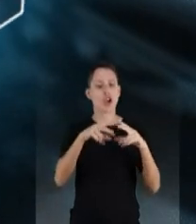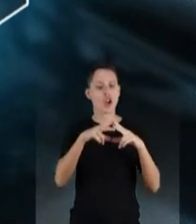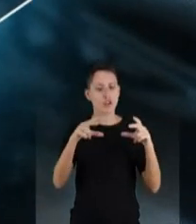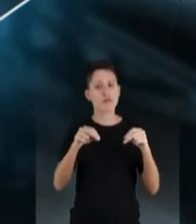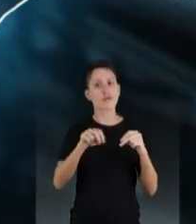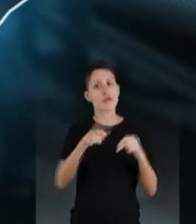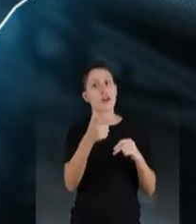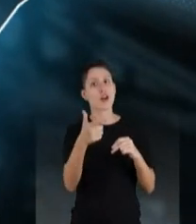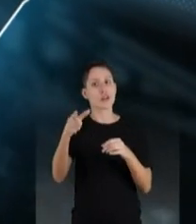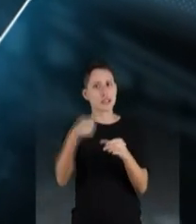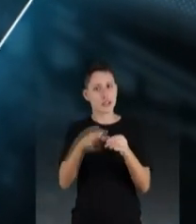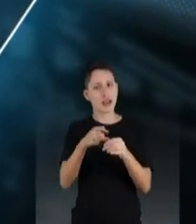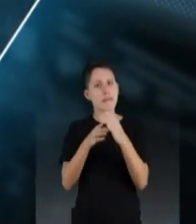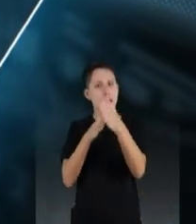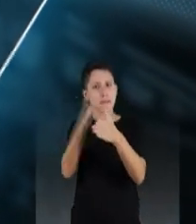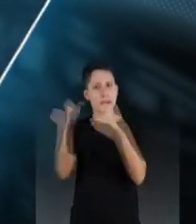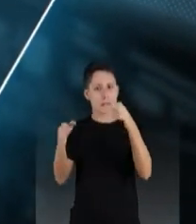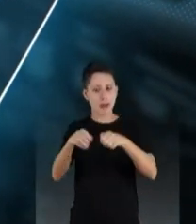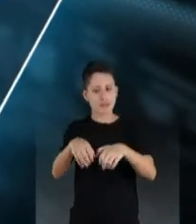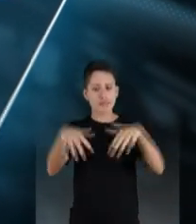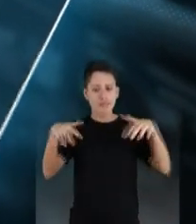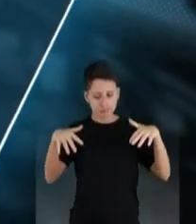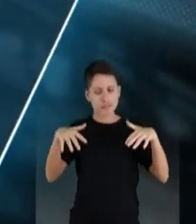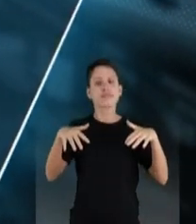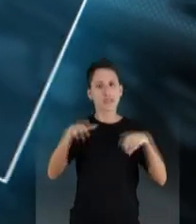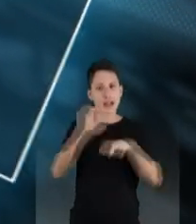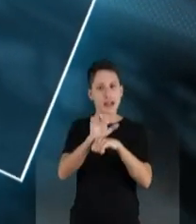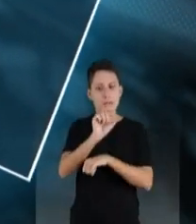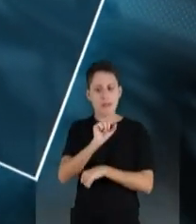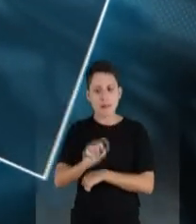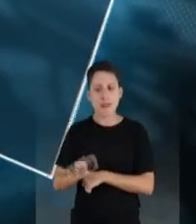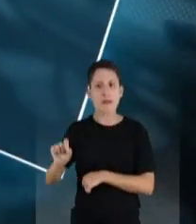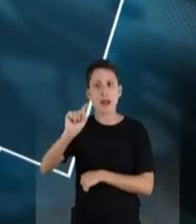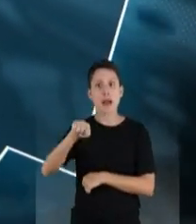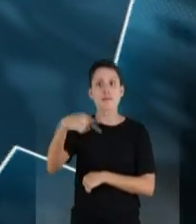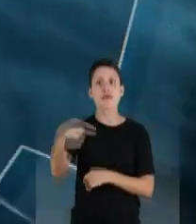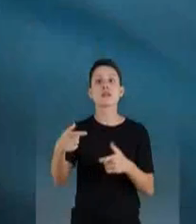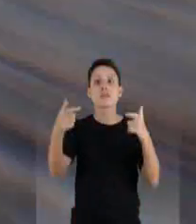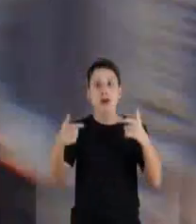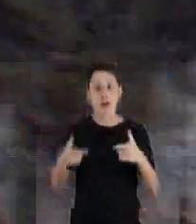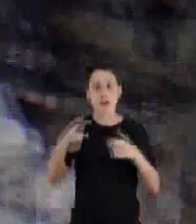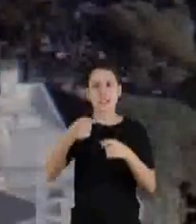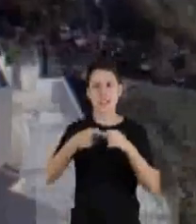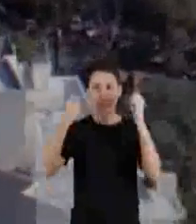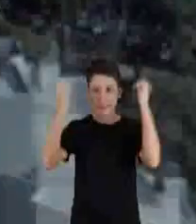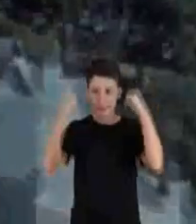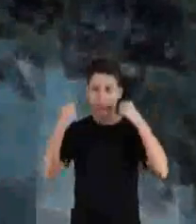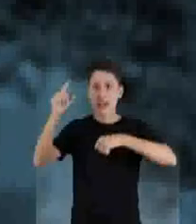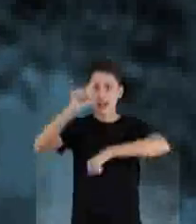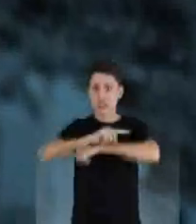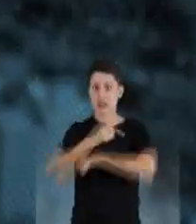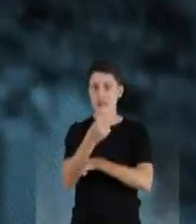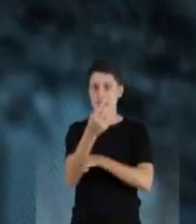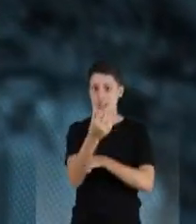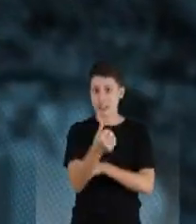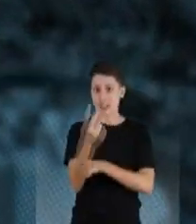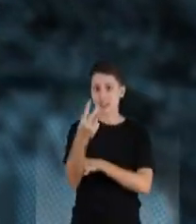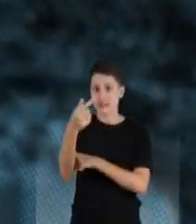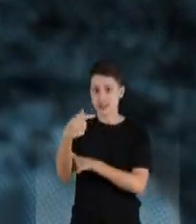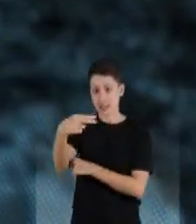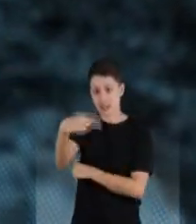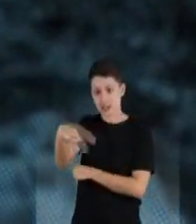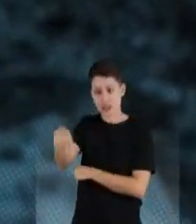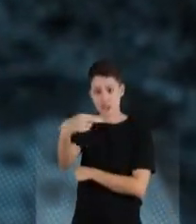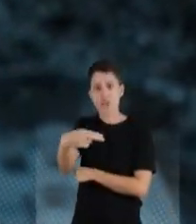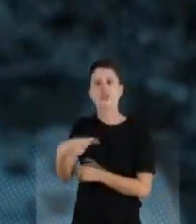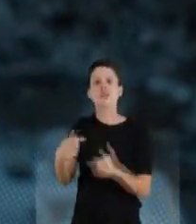de Florianópolis e está realizando sessões em várias partes do estado. A próxima sessão acontece em Chapecó, dias 26 e